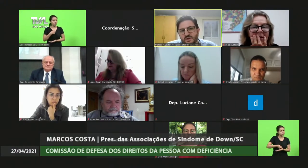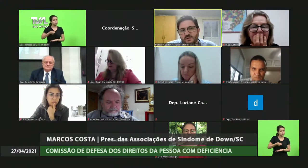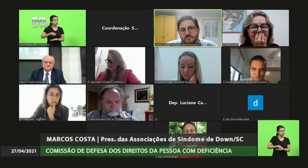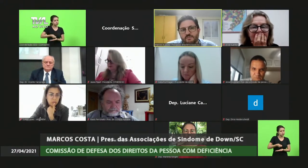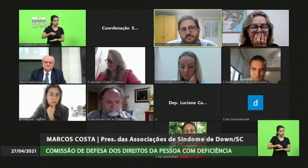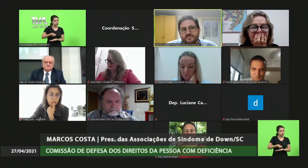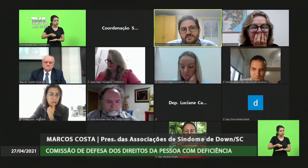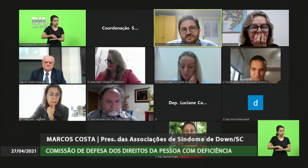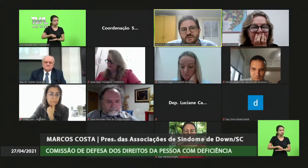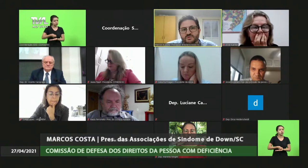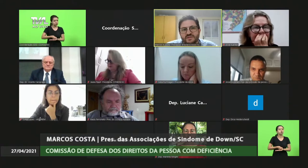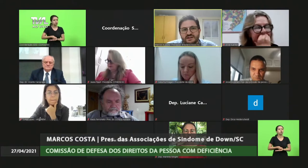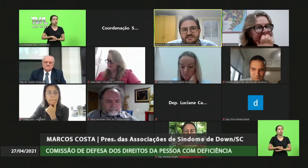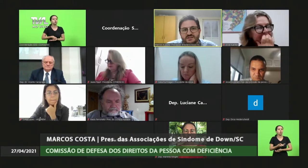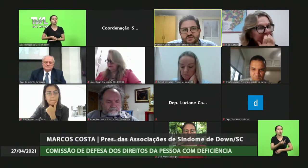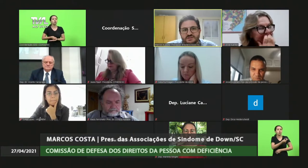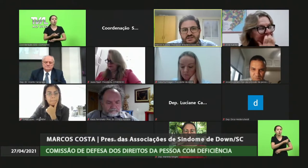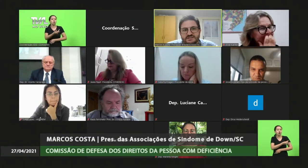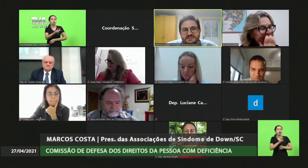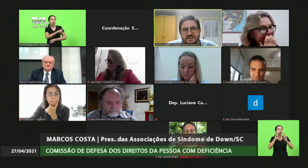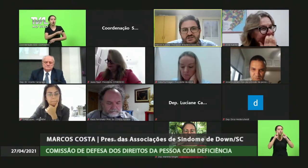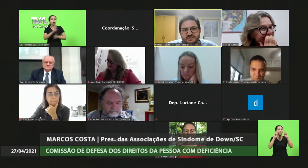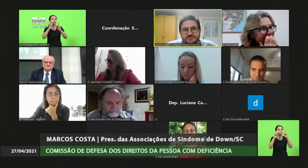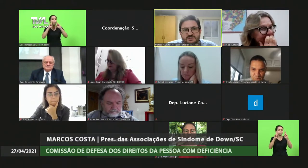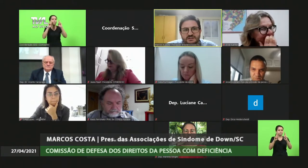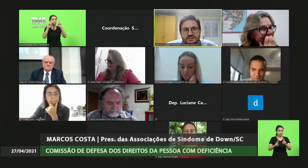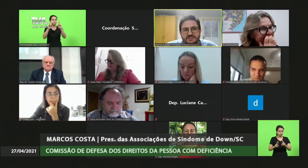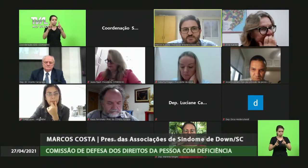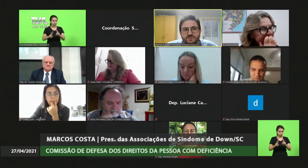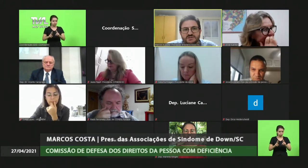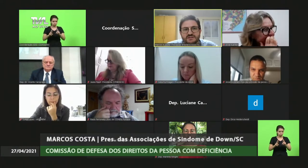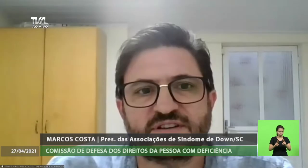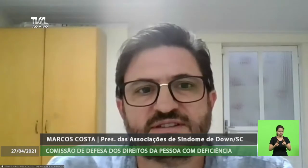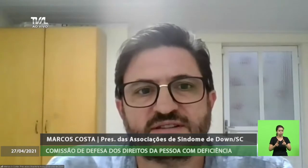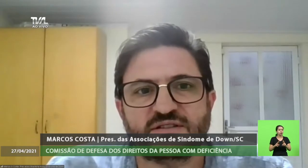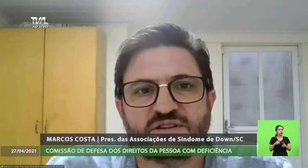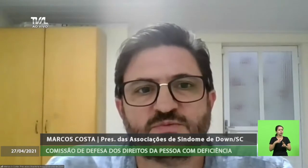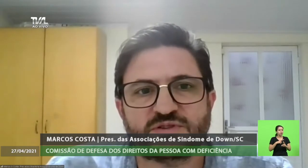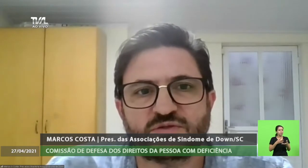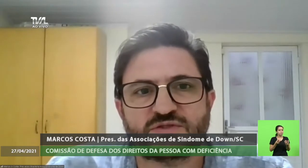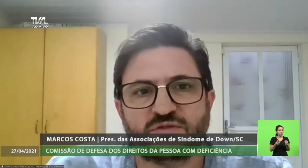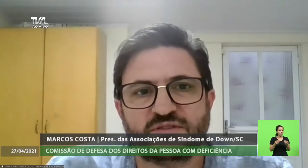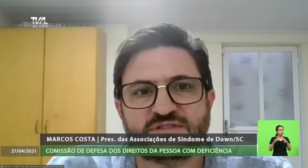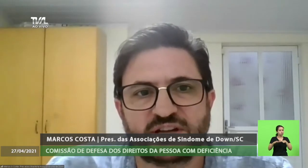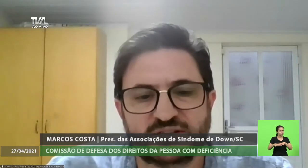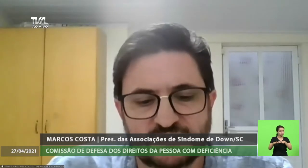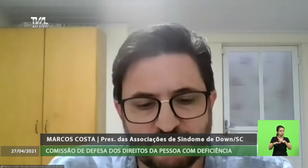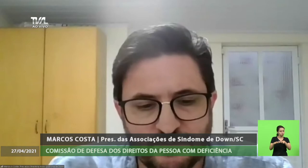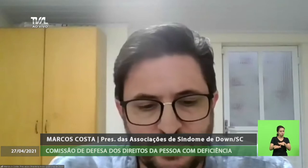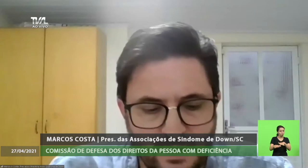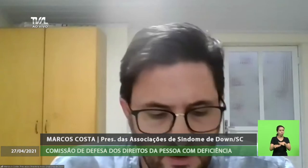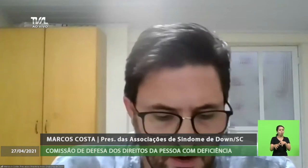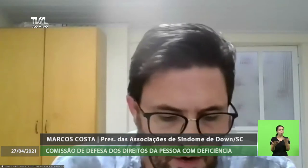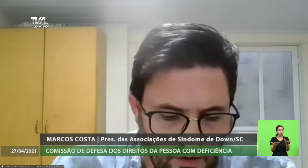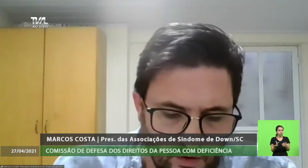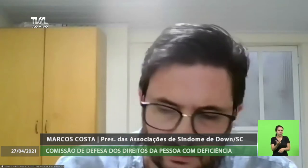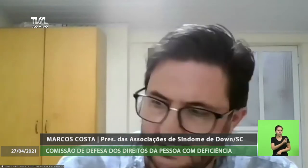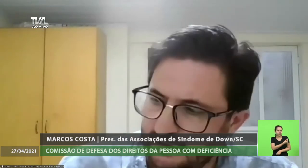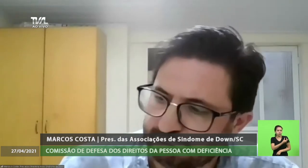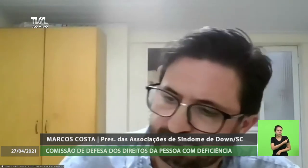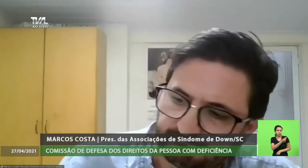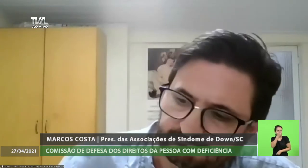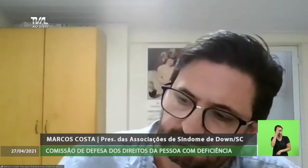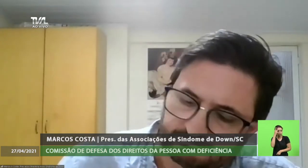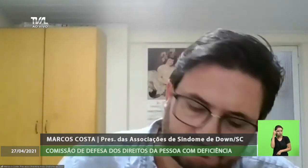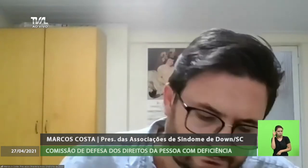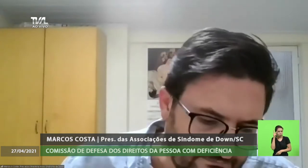Respeito. Tivemos várias ações nesse sentido de busca da vacinação das pessoas com deficiência.